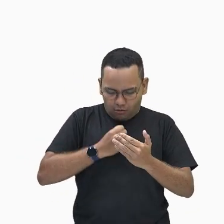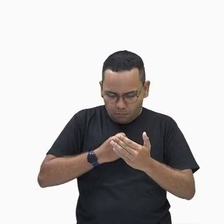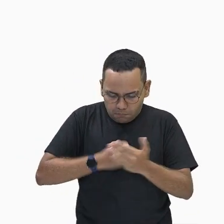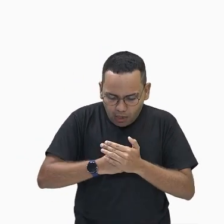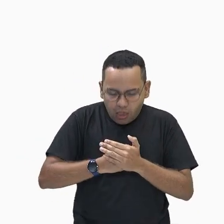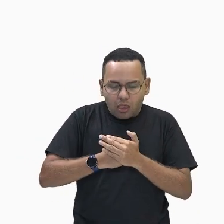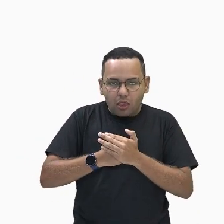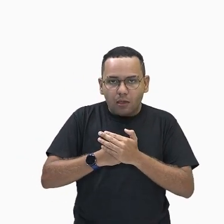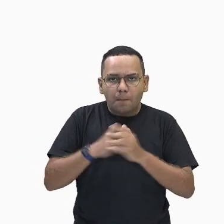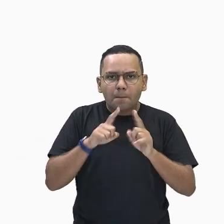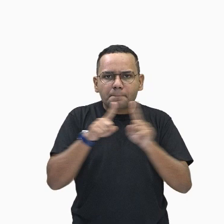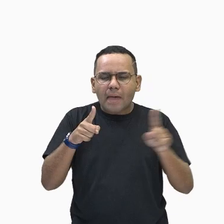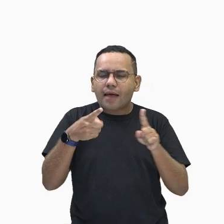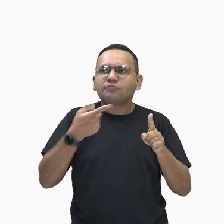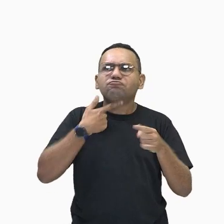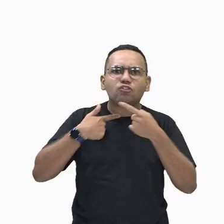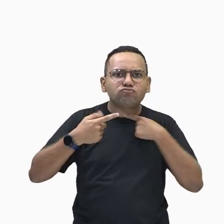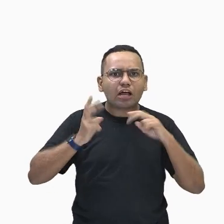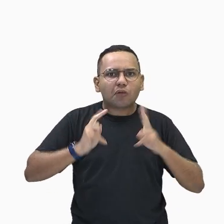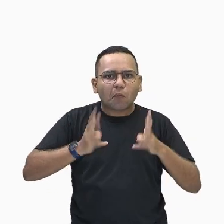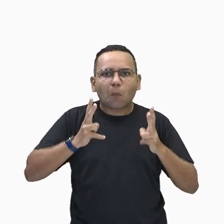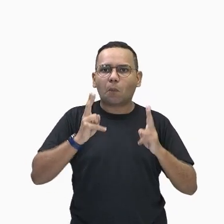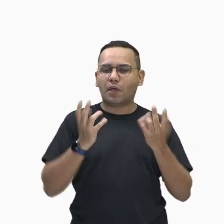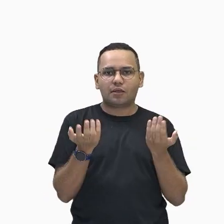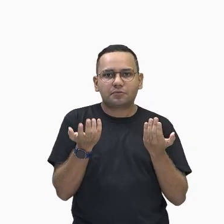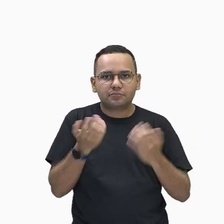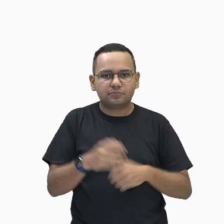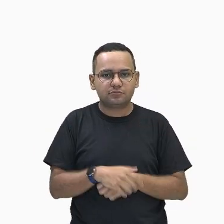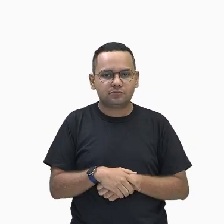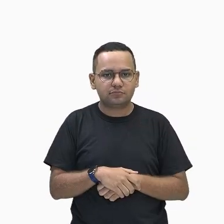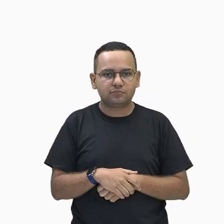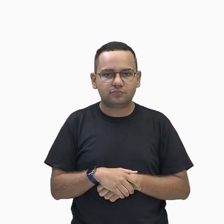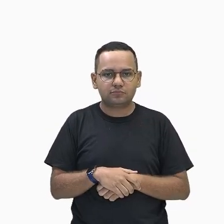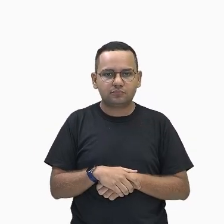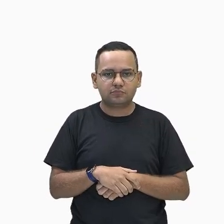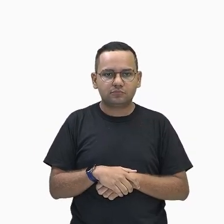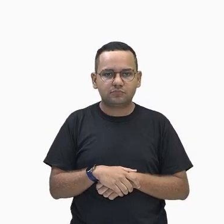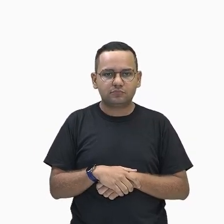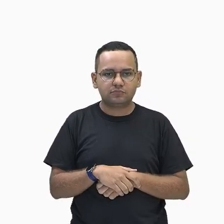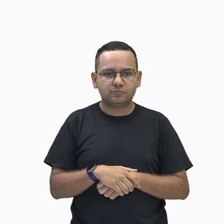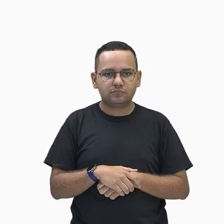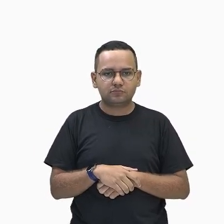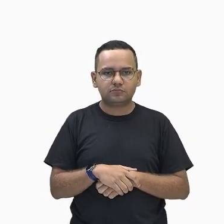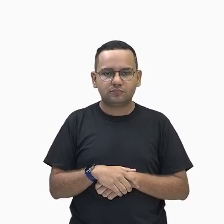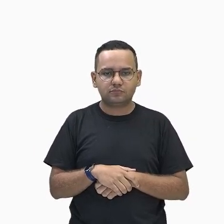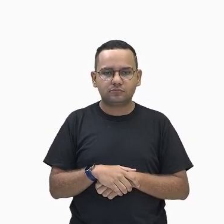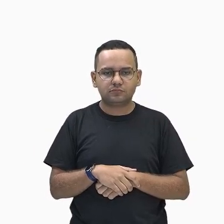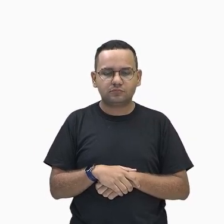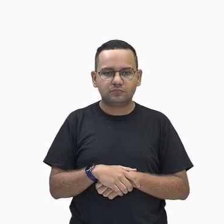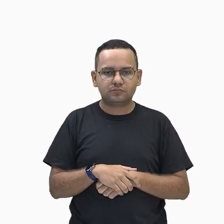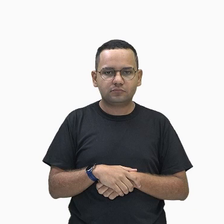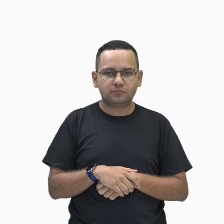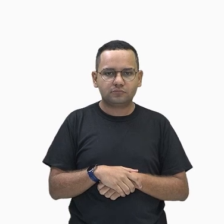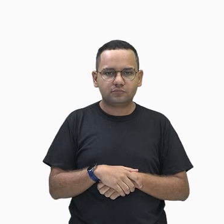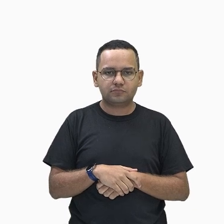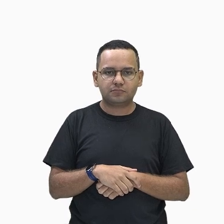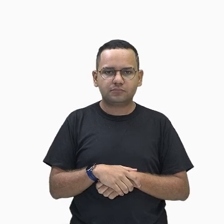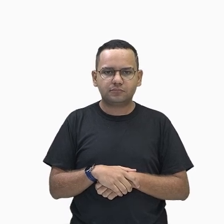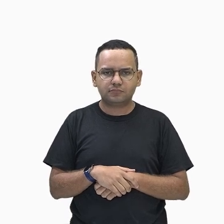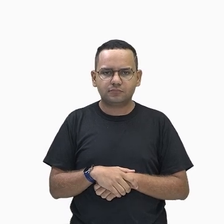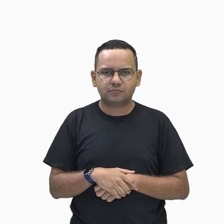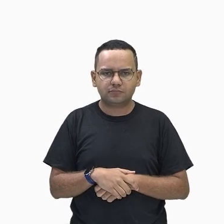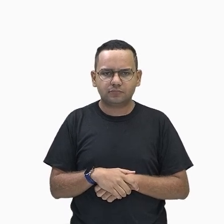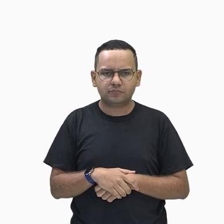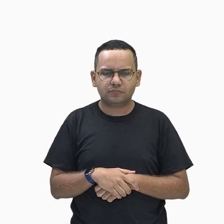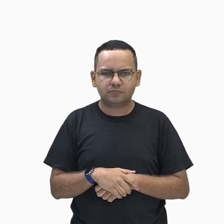e eh e aí a segunda parte é o quadro clínico aí dessa dessa dessa patologia Ah vai